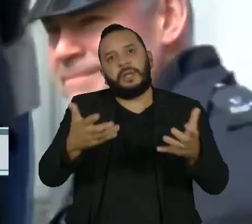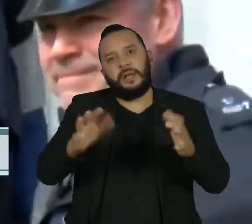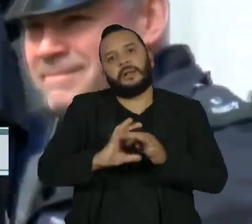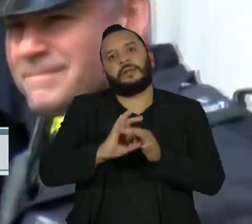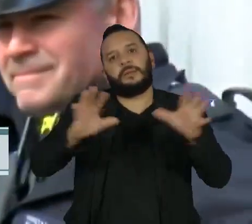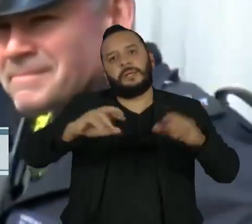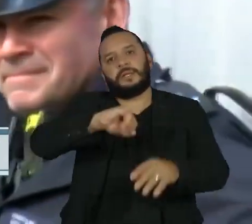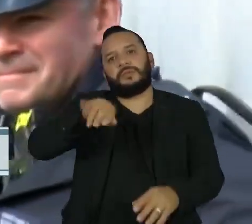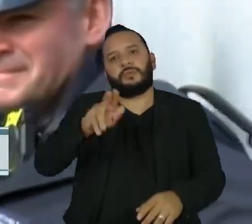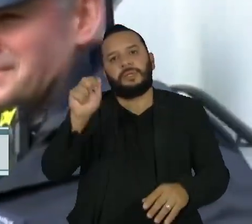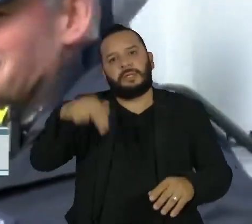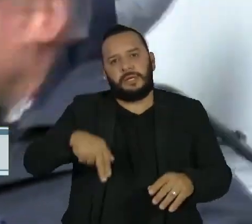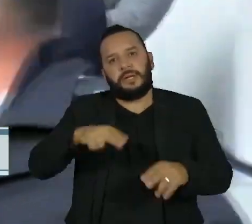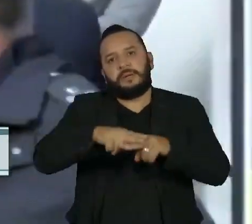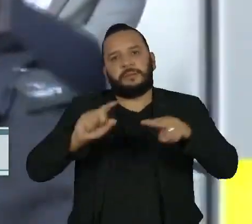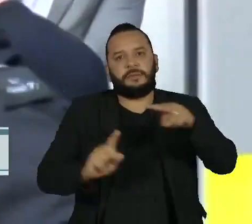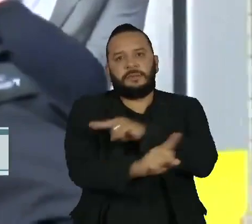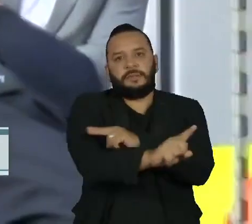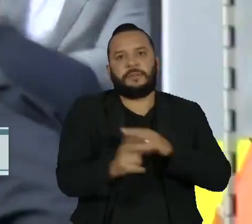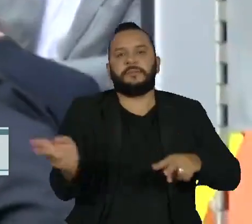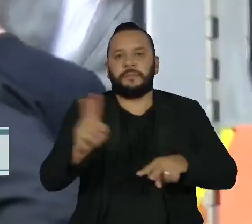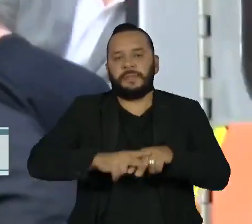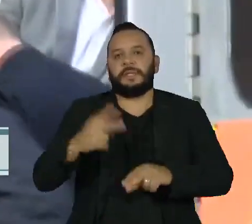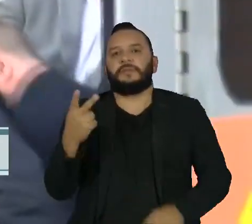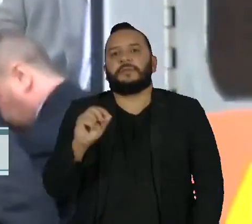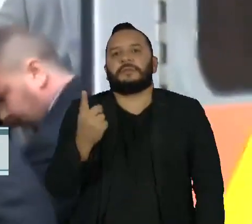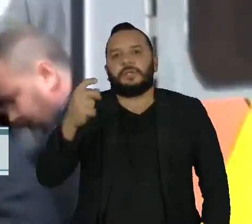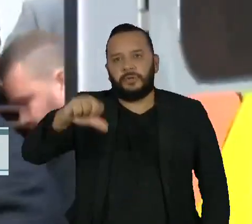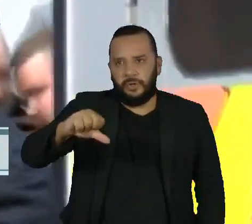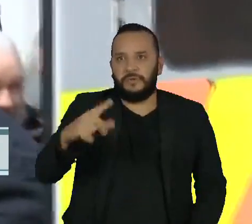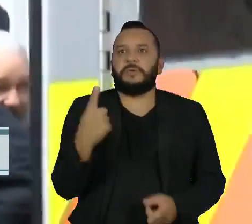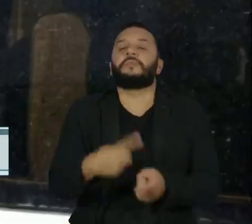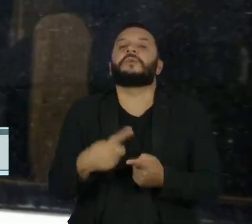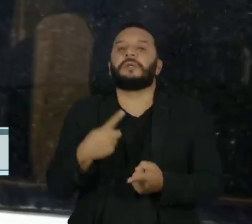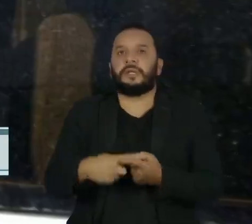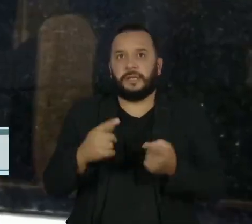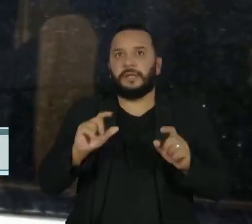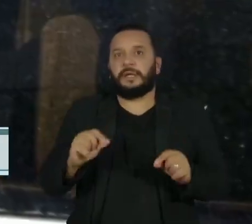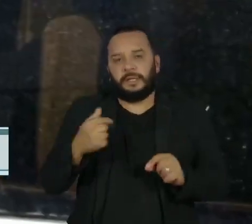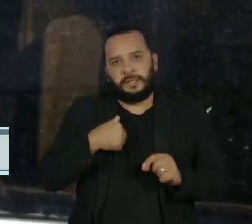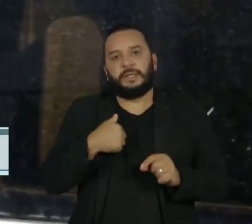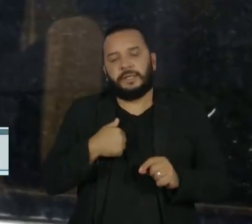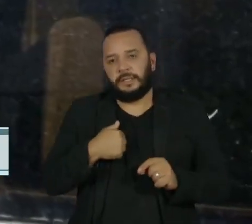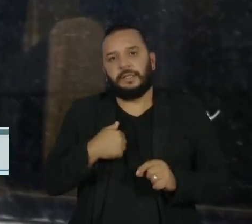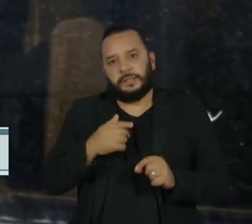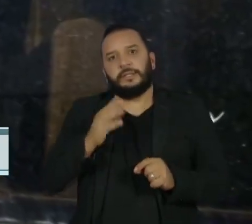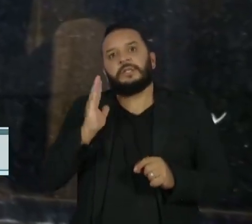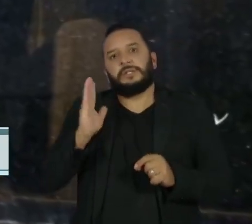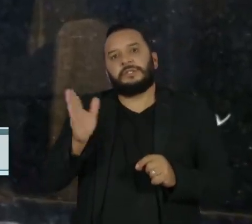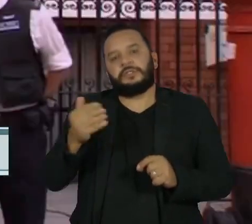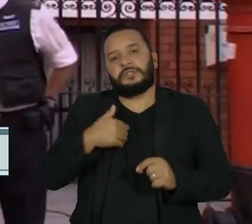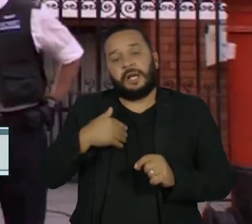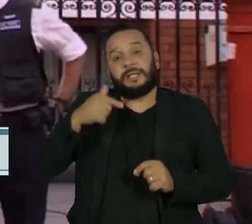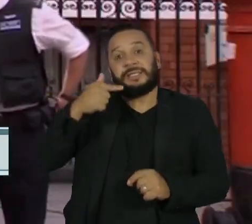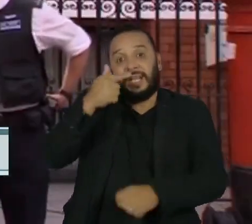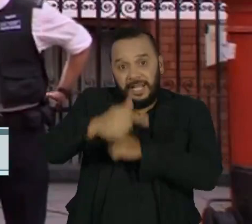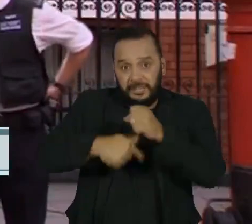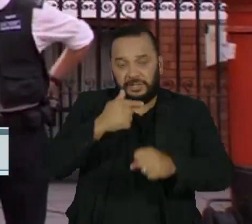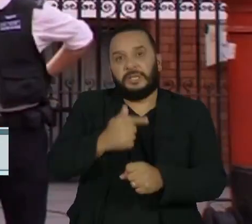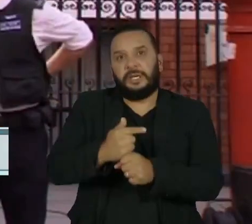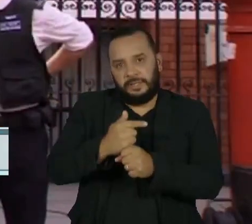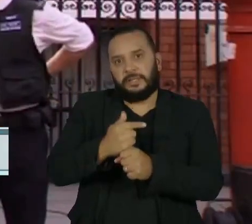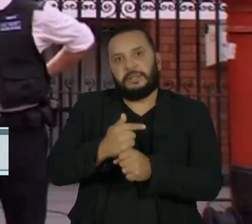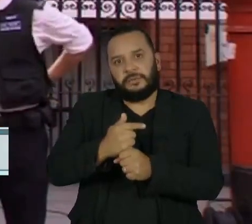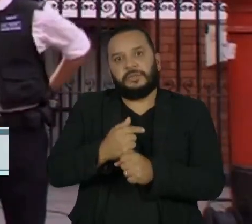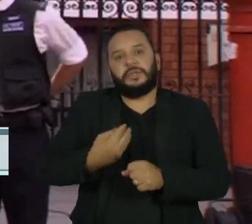está preso no Reino Unido desde 2019, por violar condições de fiança no período de 7 anos em que viveu